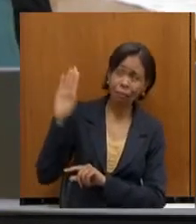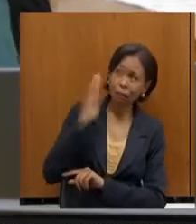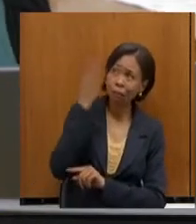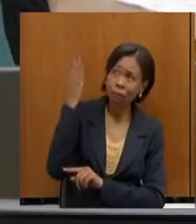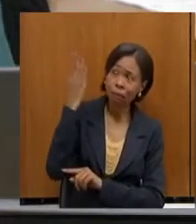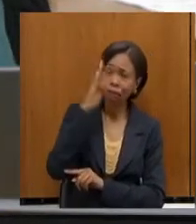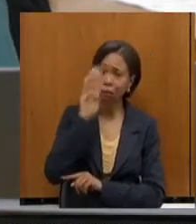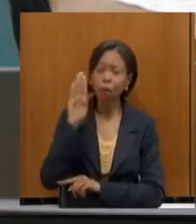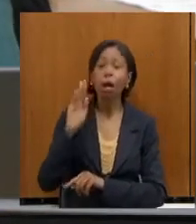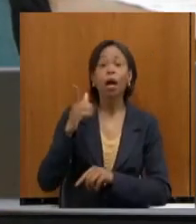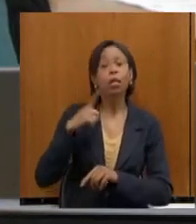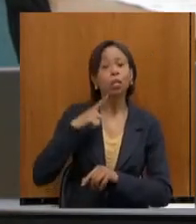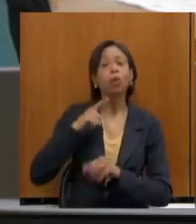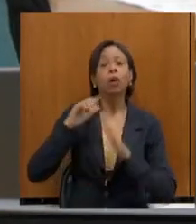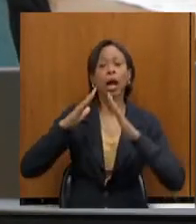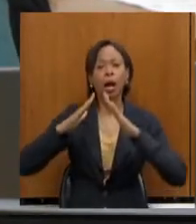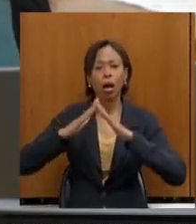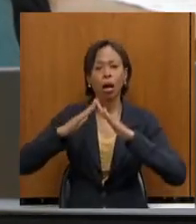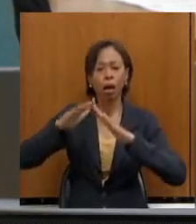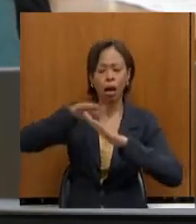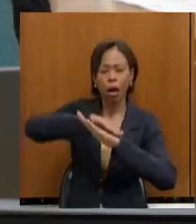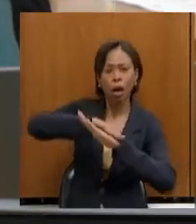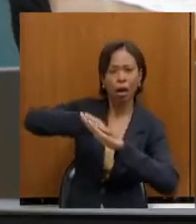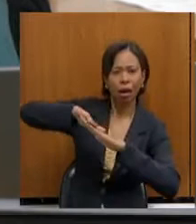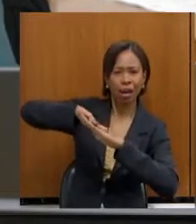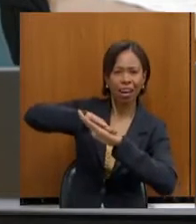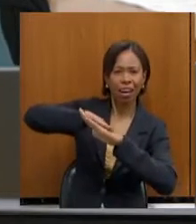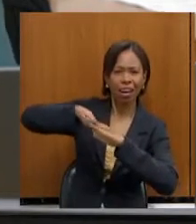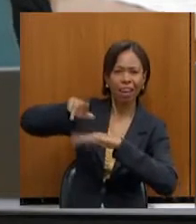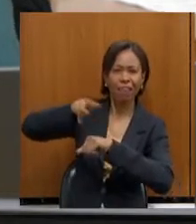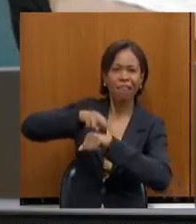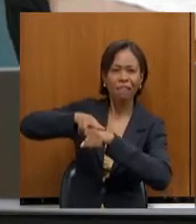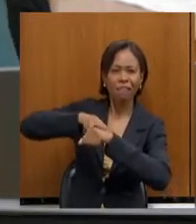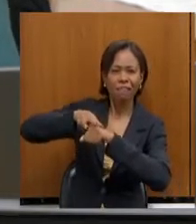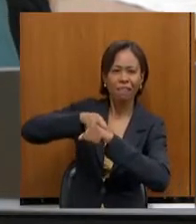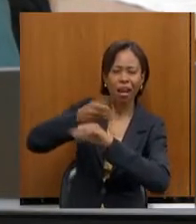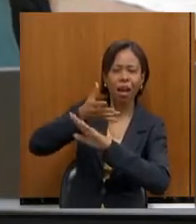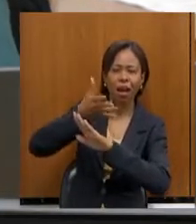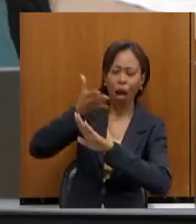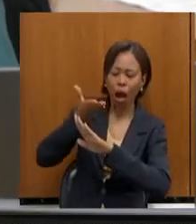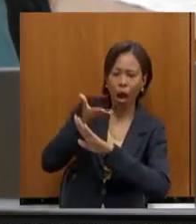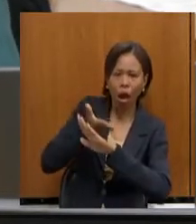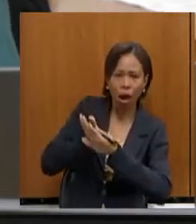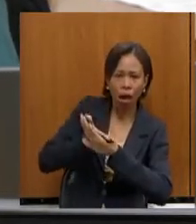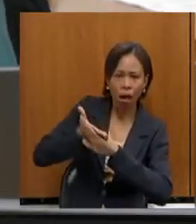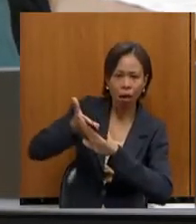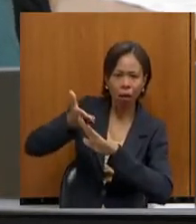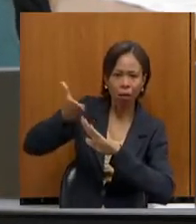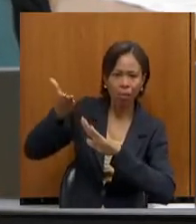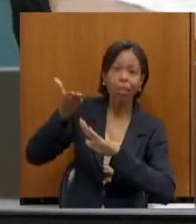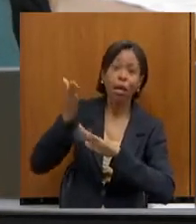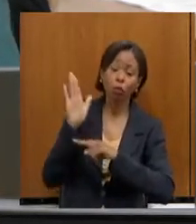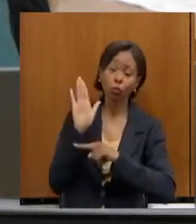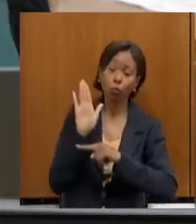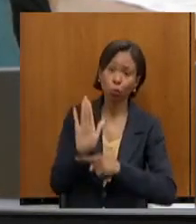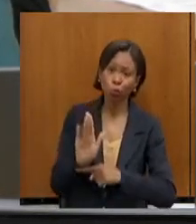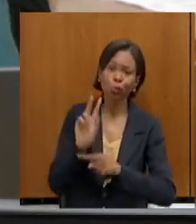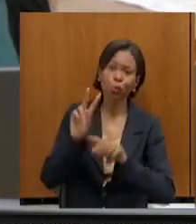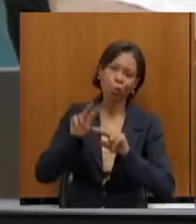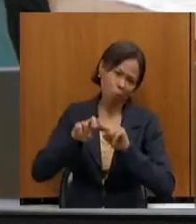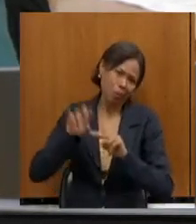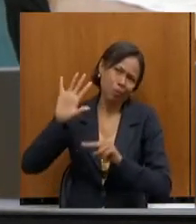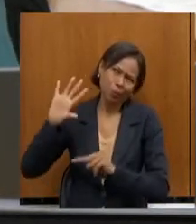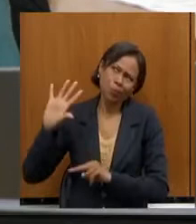verdes têm ser utilizado também para esse fim que ainda geram uma outro benefício que a regulação do clima né na